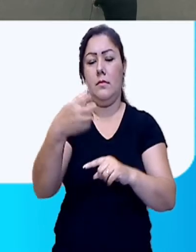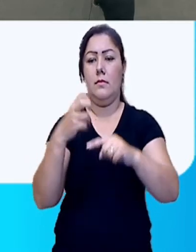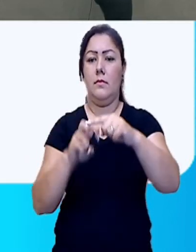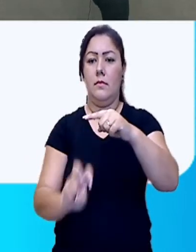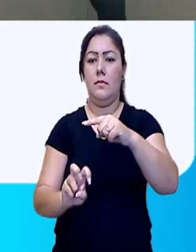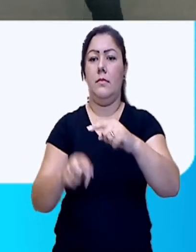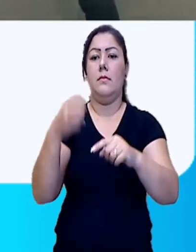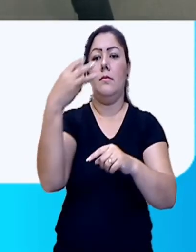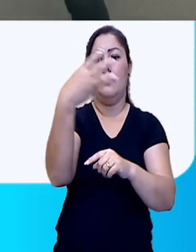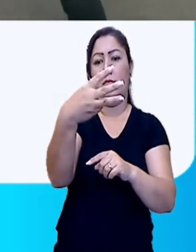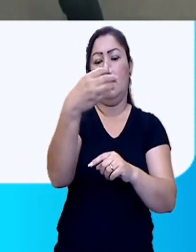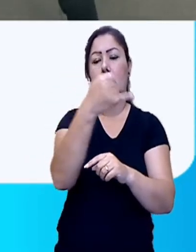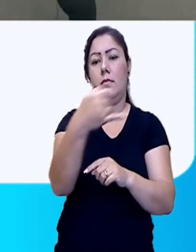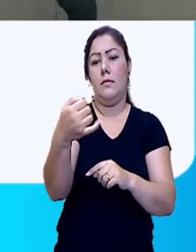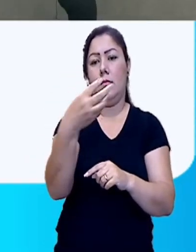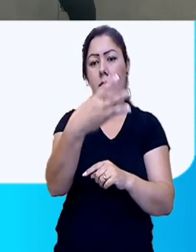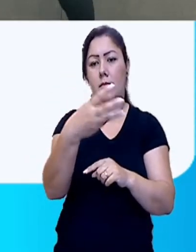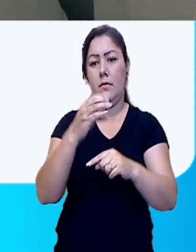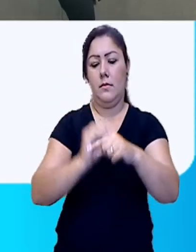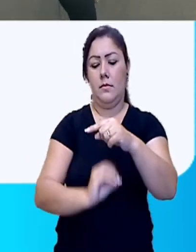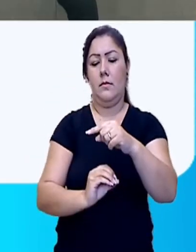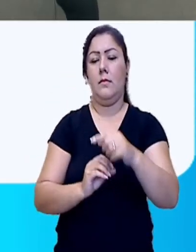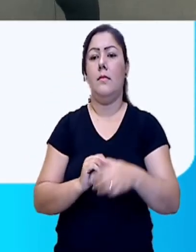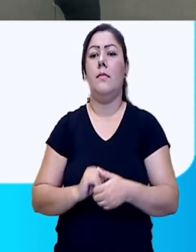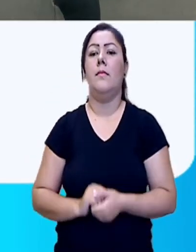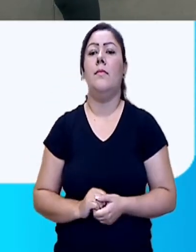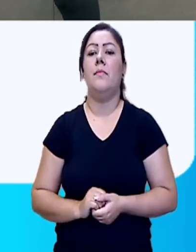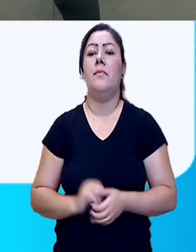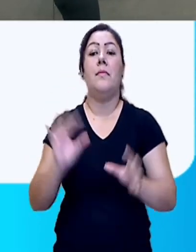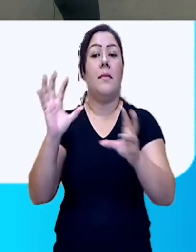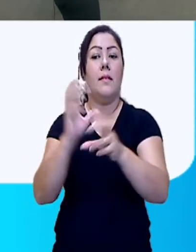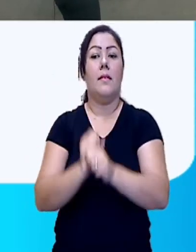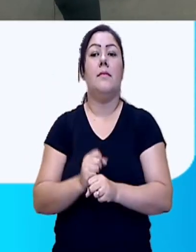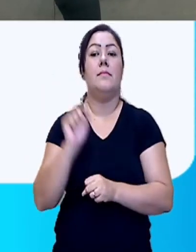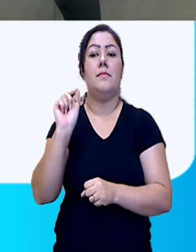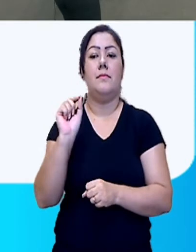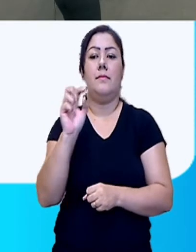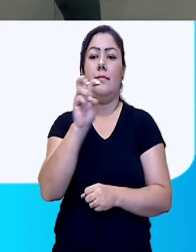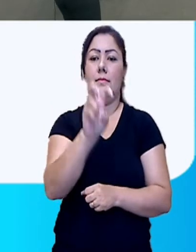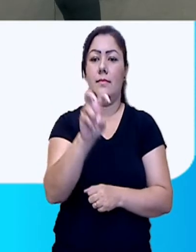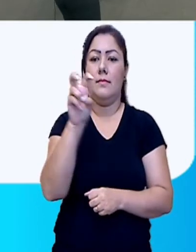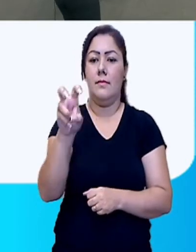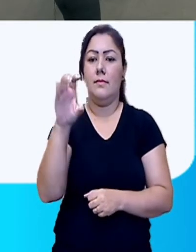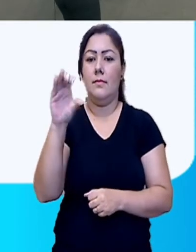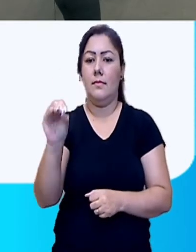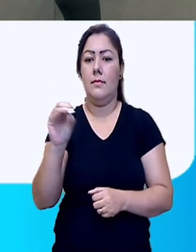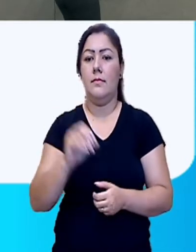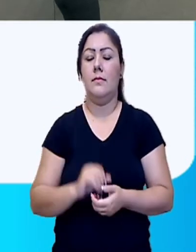3, 0. Olha para você ver. Eu encontrei o resultado: 550.